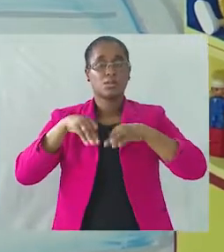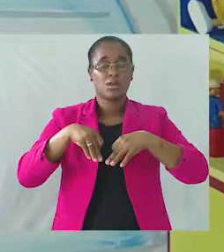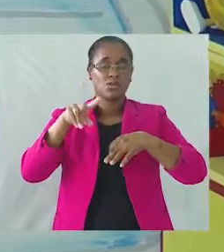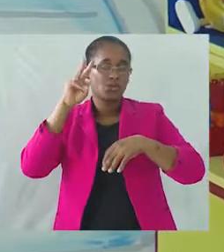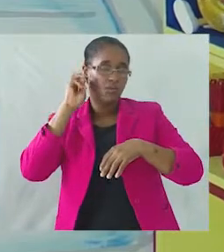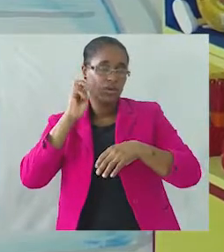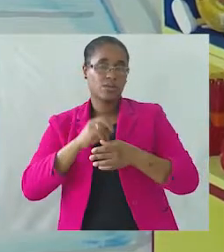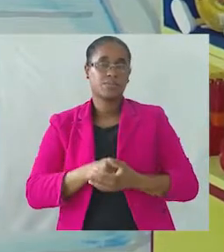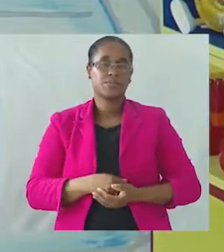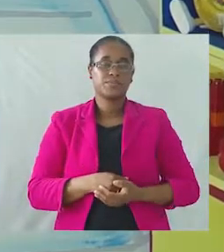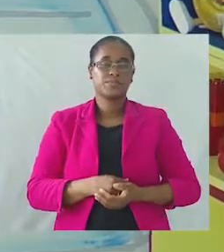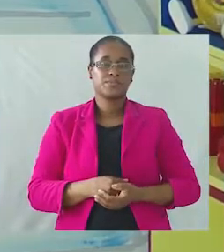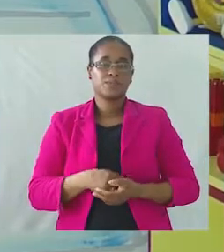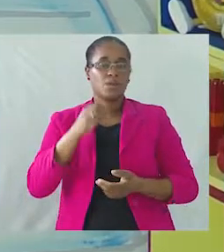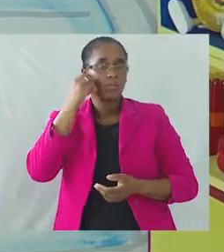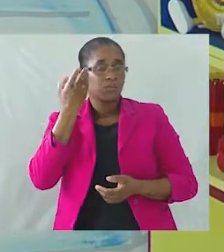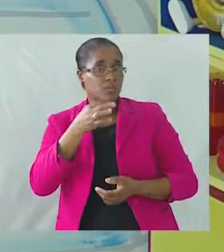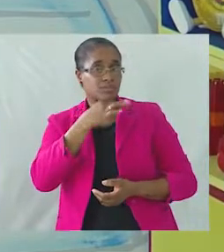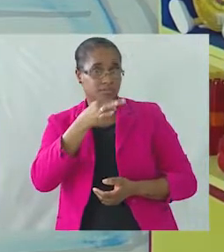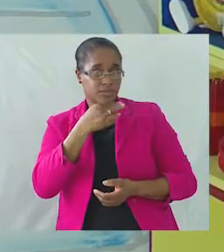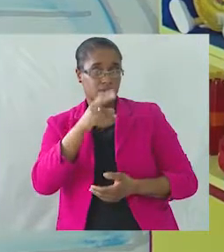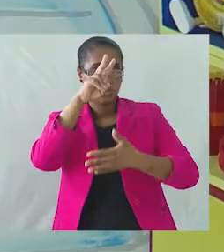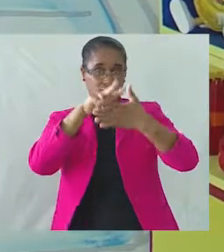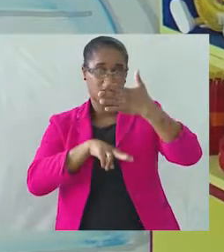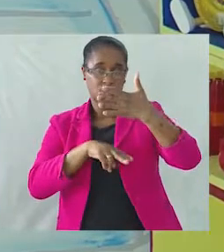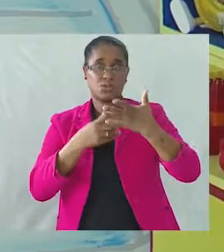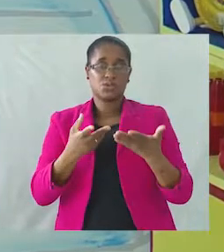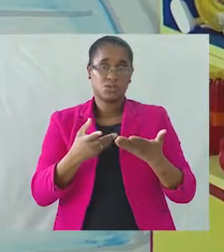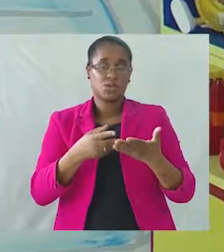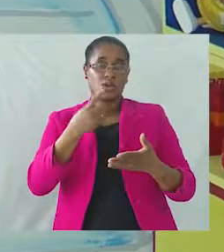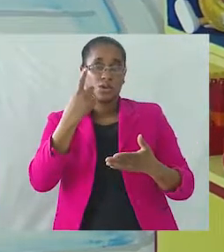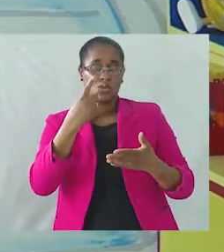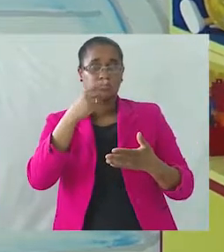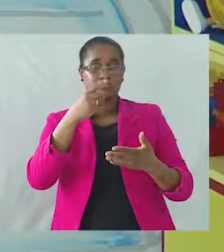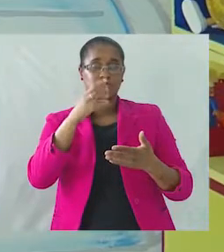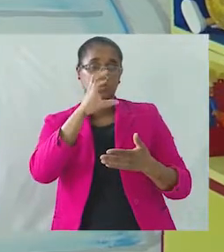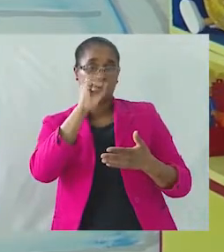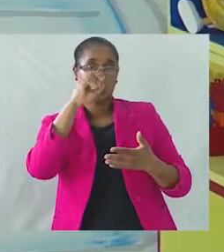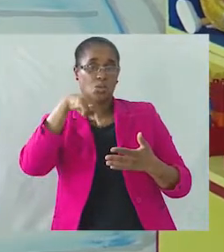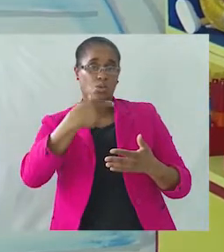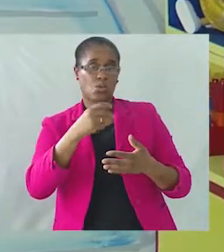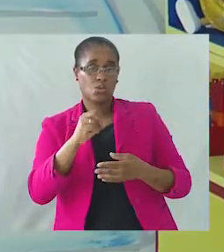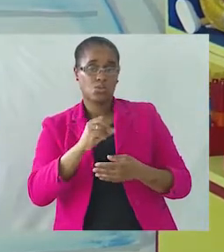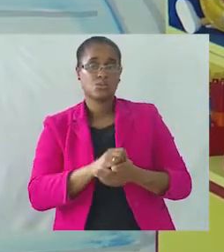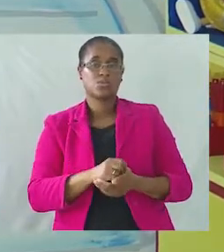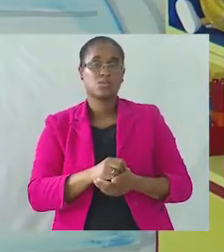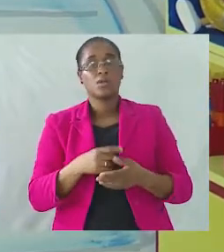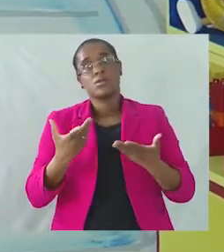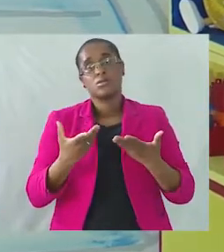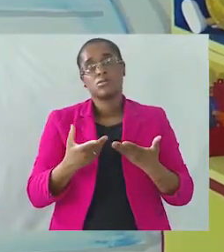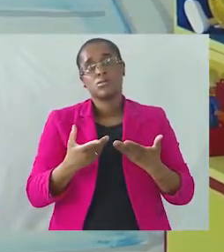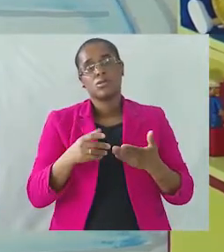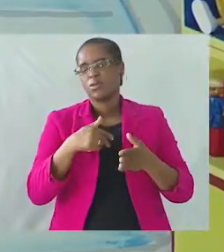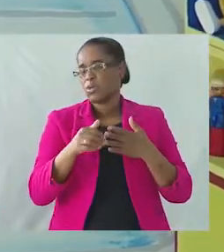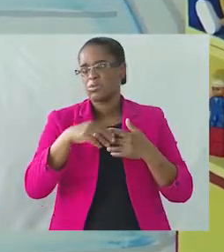ouvir. Como disse, o texto é um conto. E conto, de uma forma